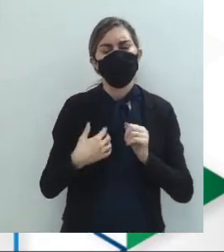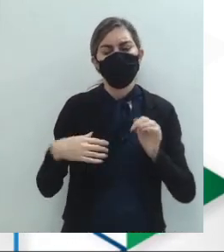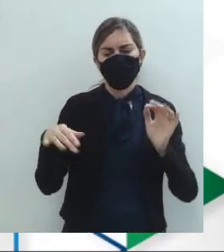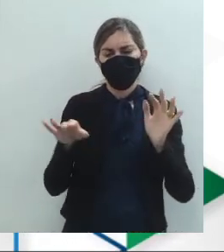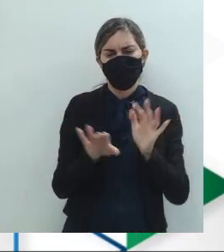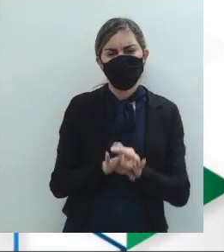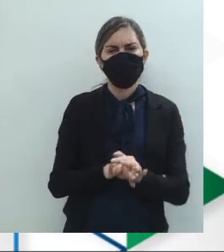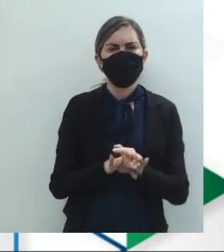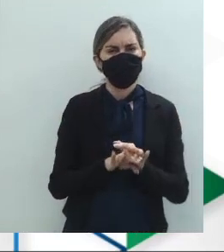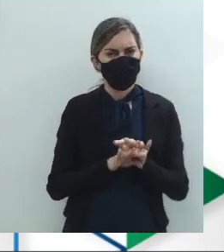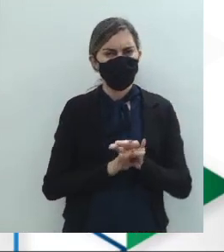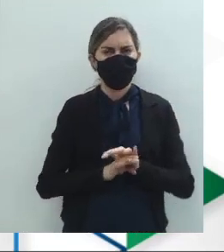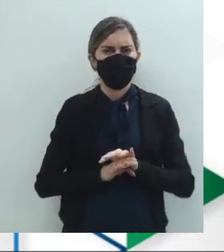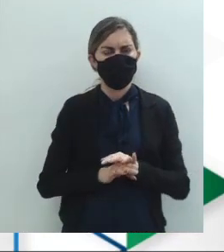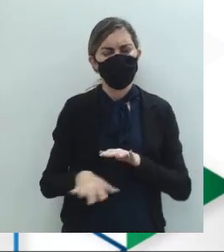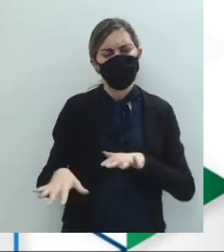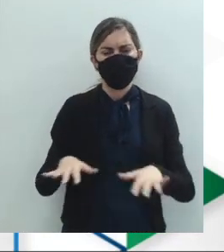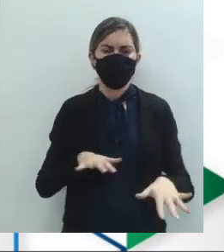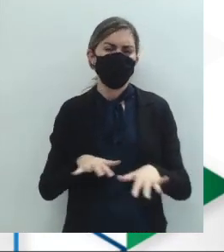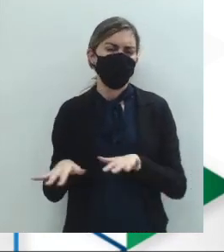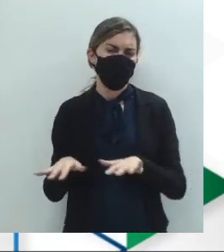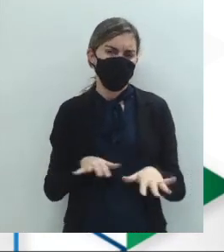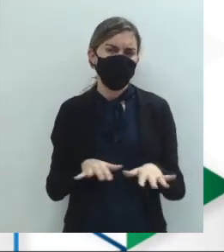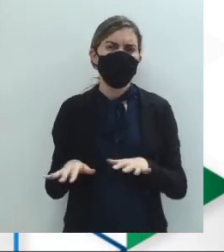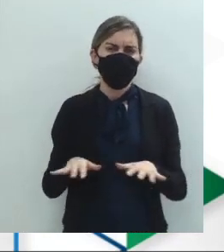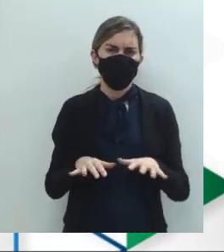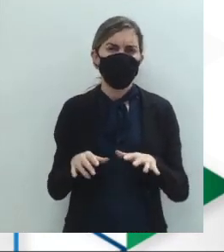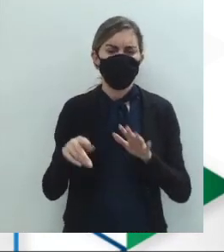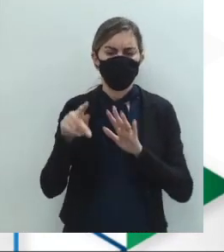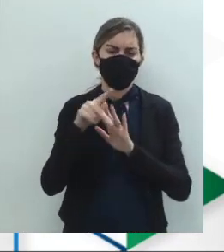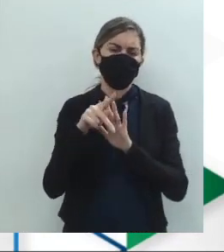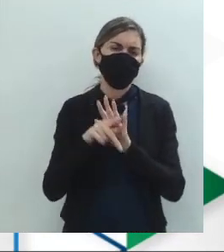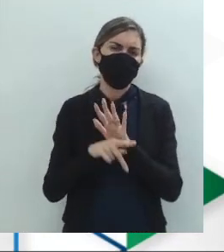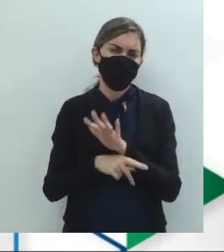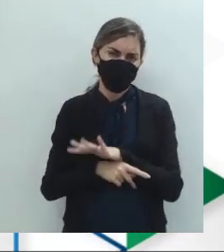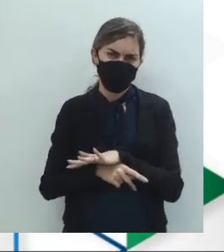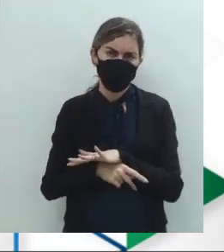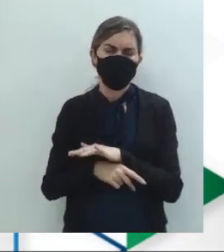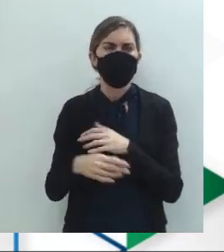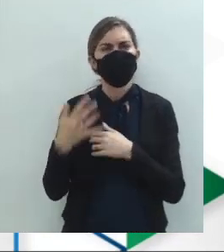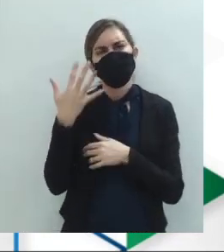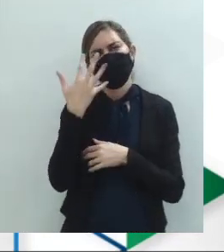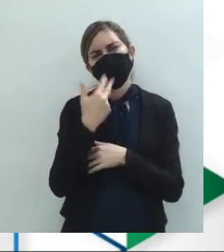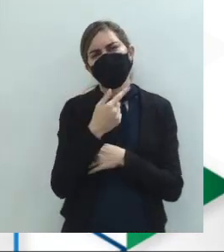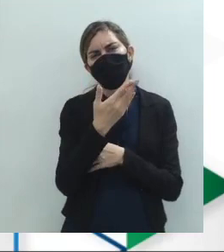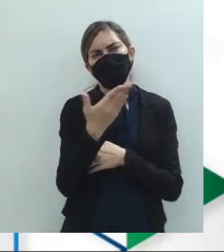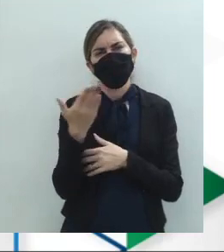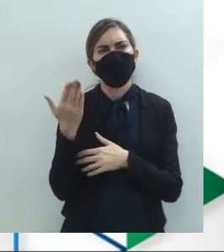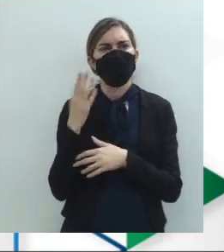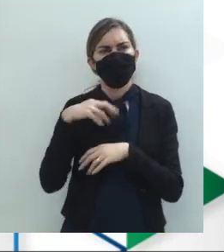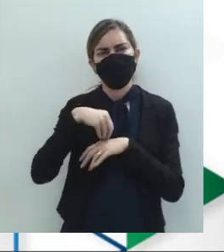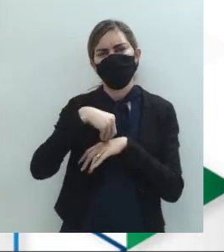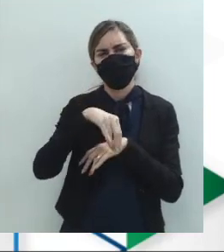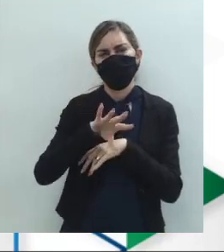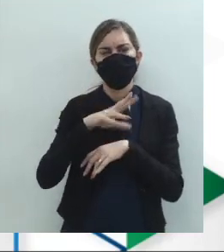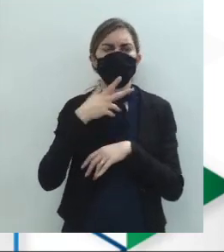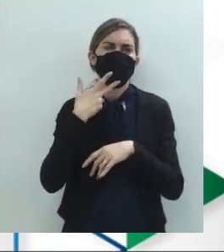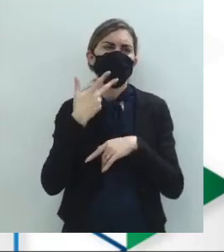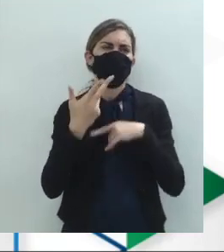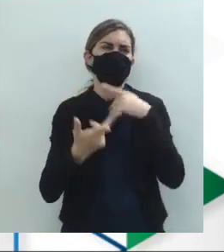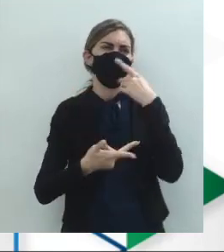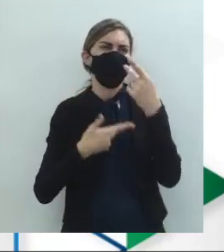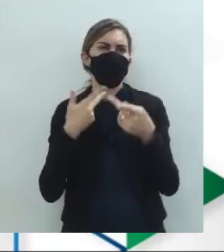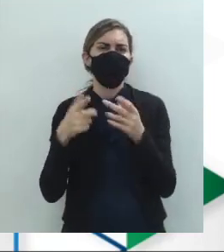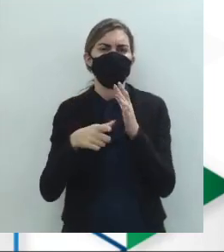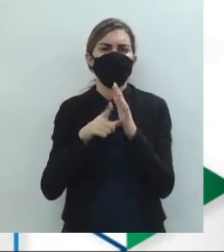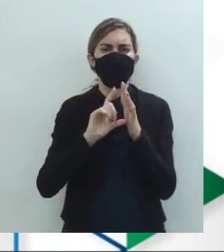chega num movimento, num projeto muito bonito, que vinha dando o que falar aí